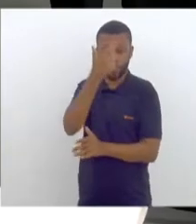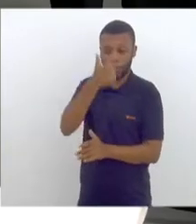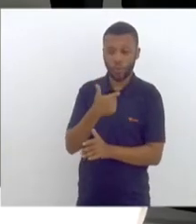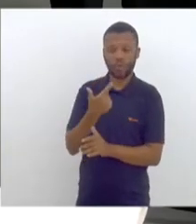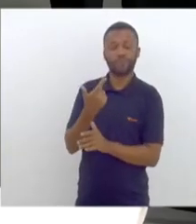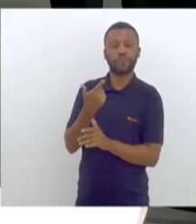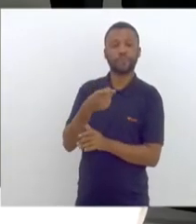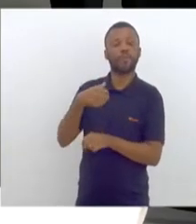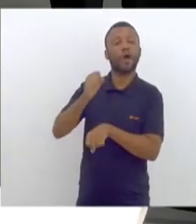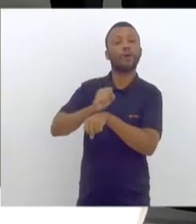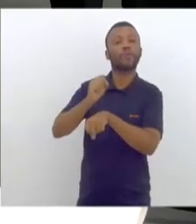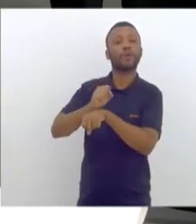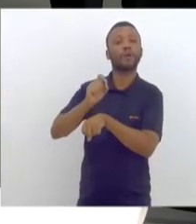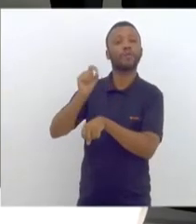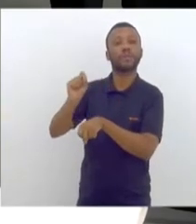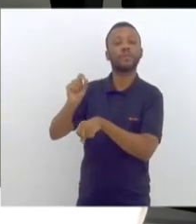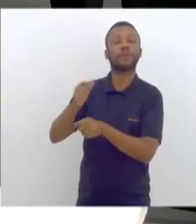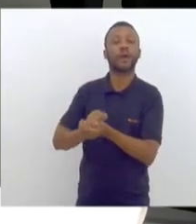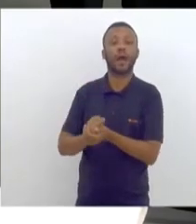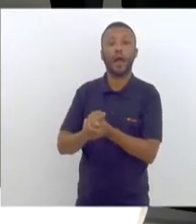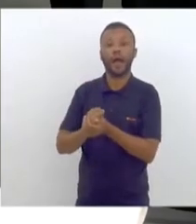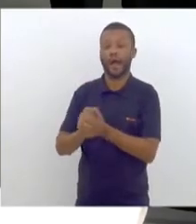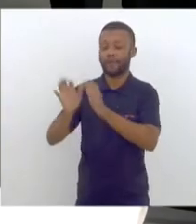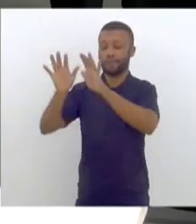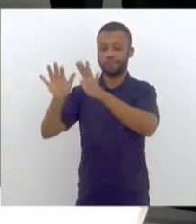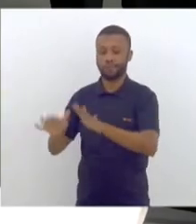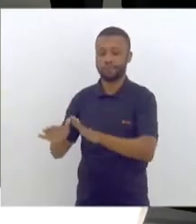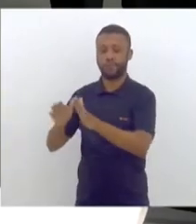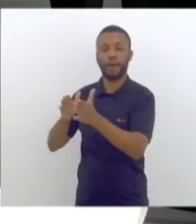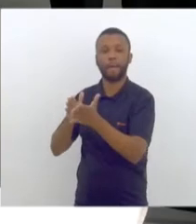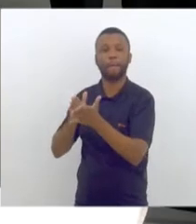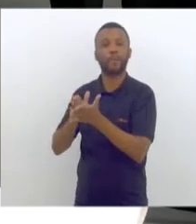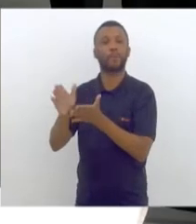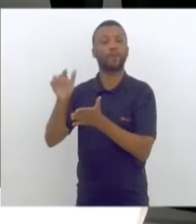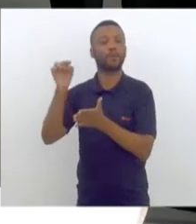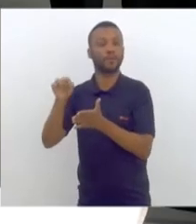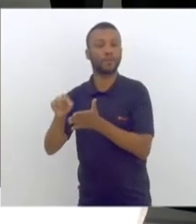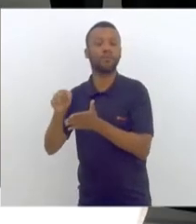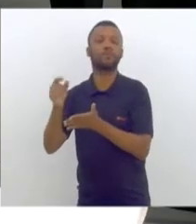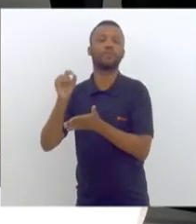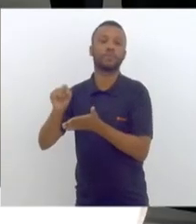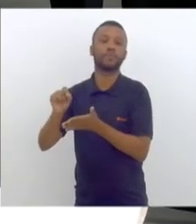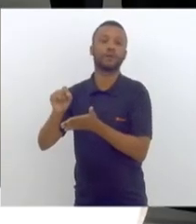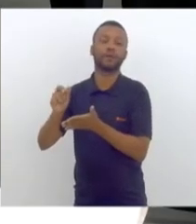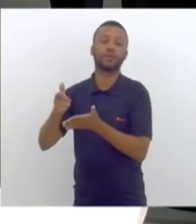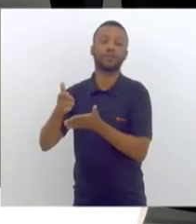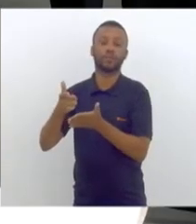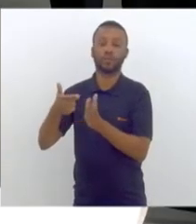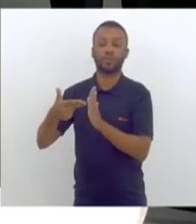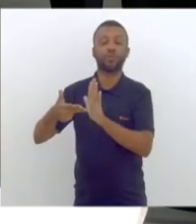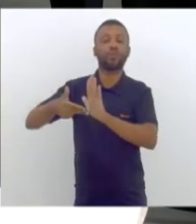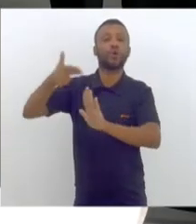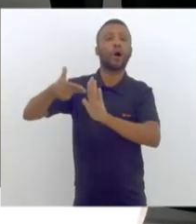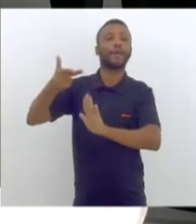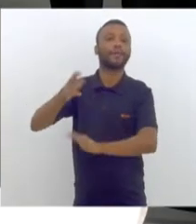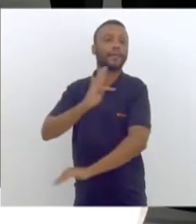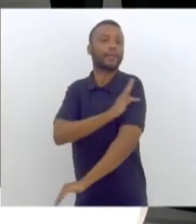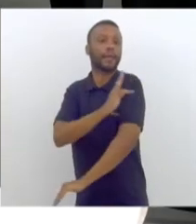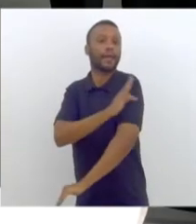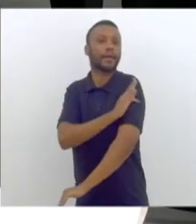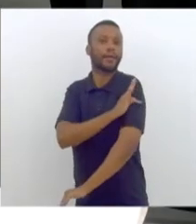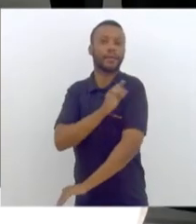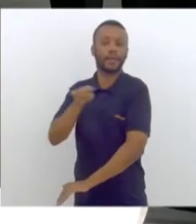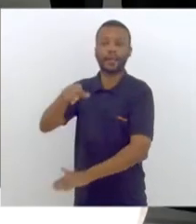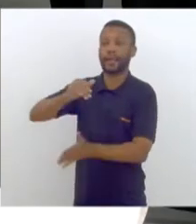é a publicação de uma nota técnica da Secretaria do Tesouro Nacional com relação aos registros